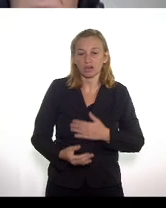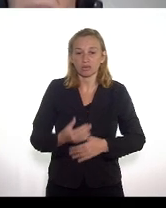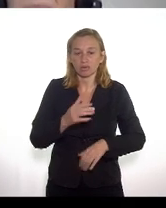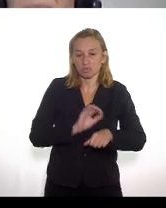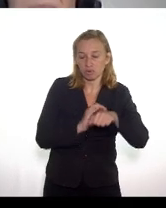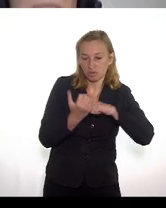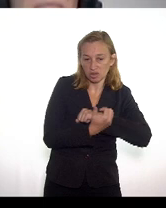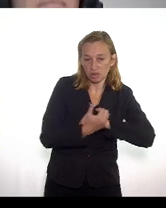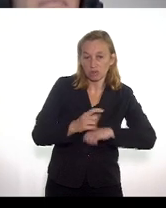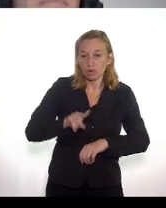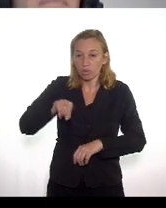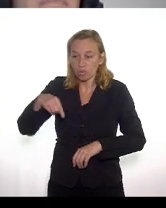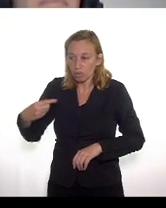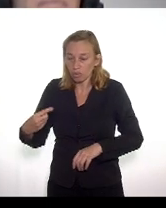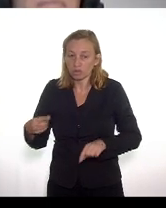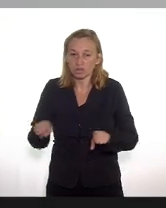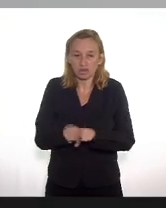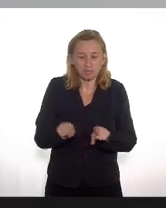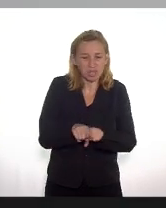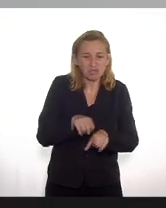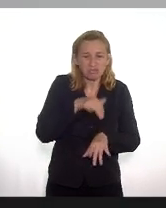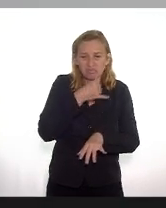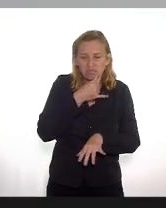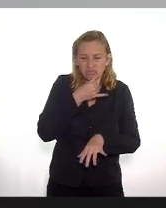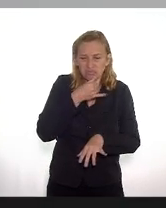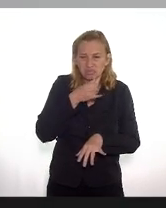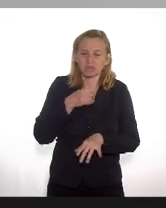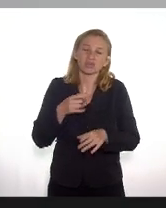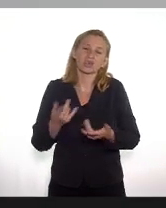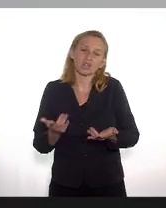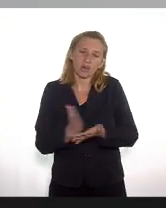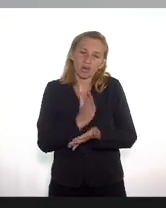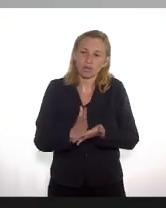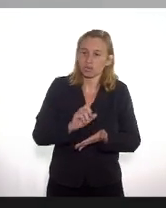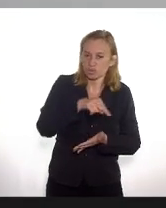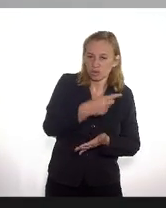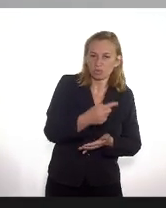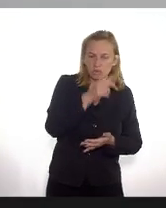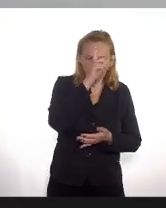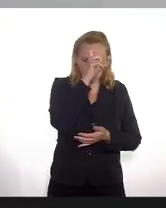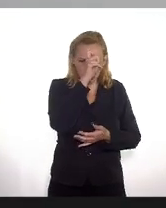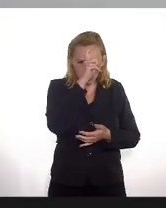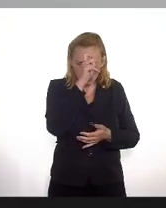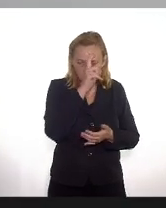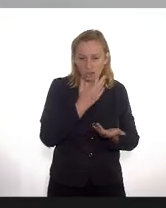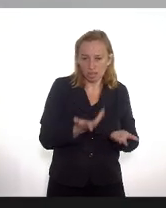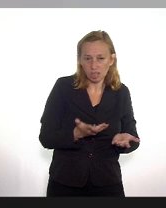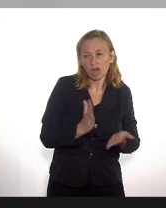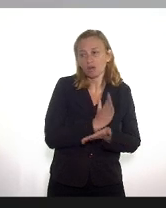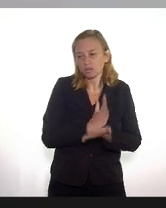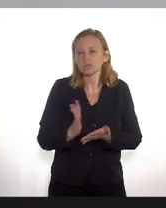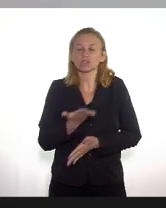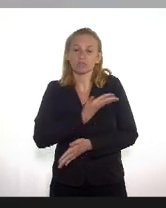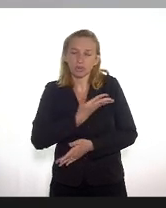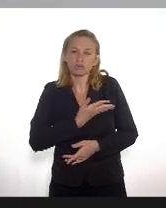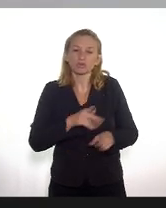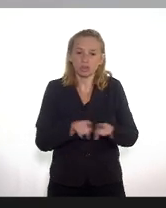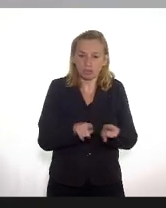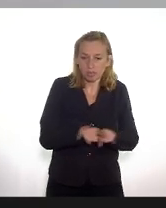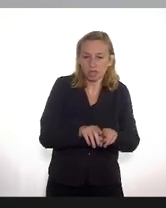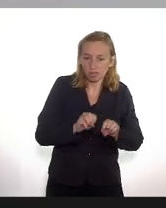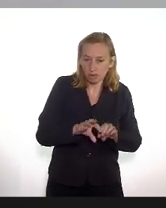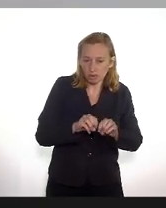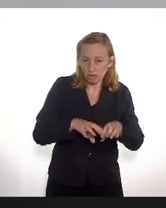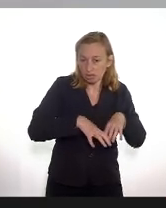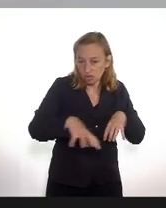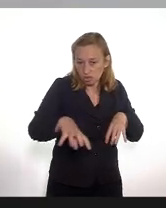que estão aí angustiadas, com familiares internados em CTIs, com alguns colegas nossos, né, também da Educação à